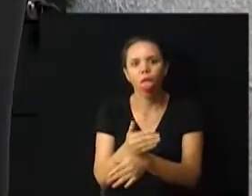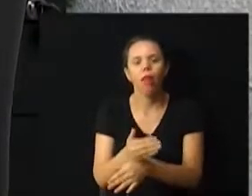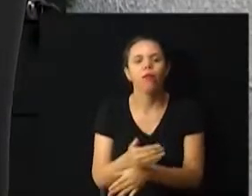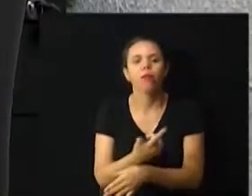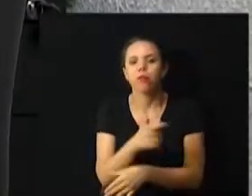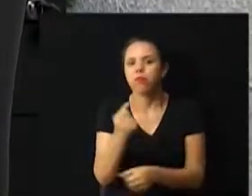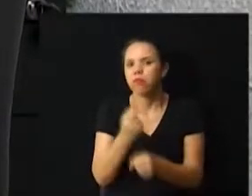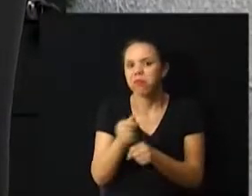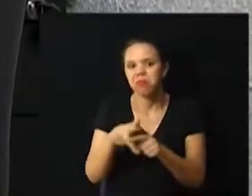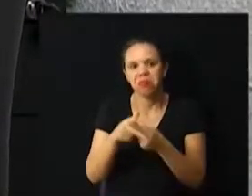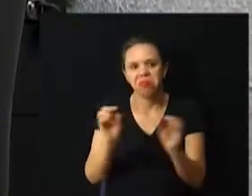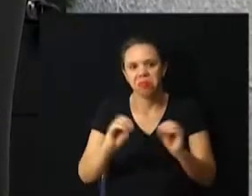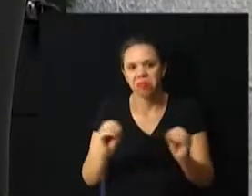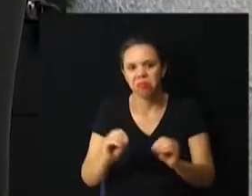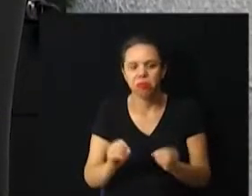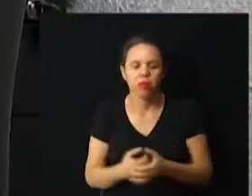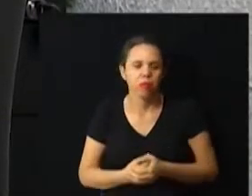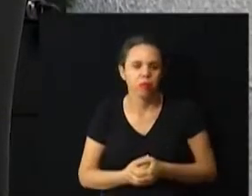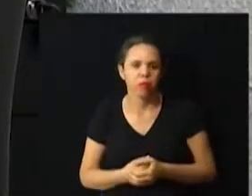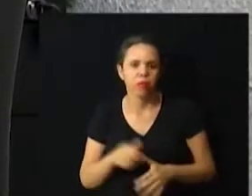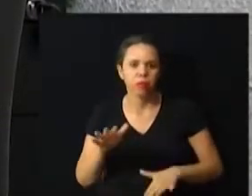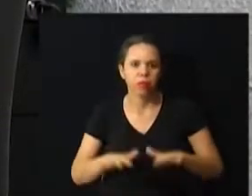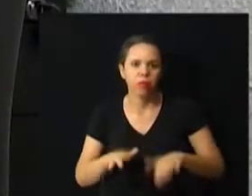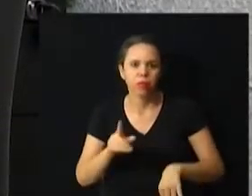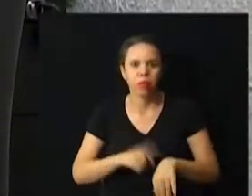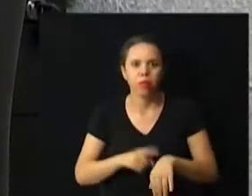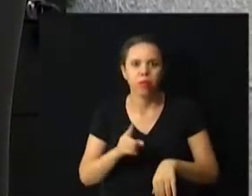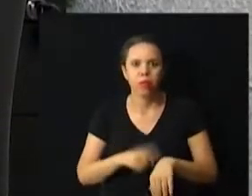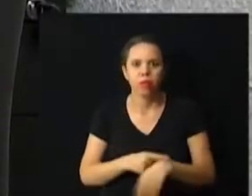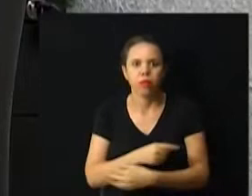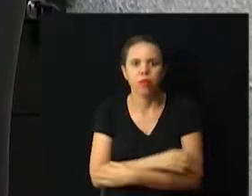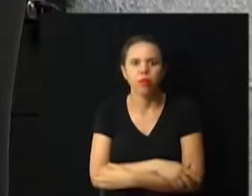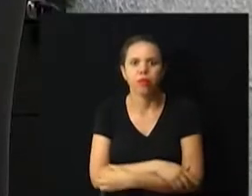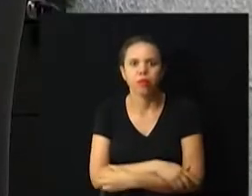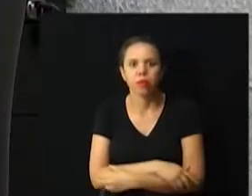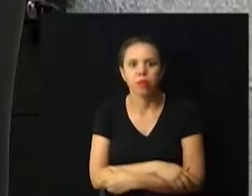abandonados, sem restauração, enfim, para num determinado momento